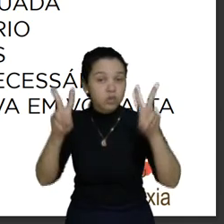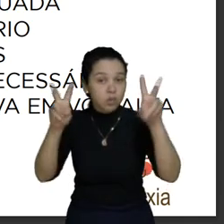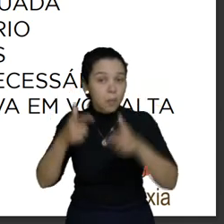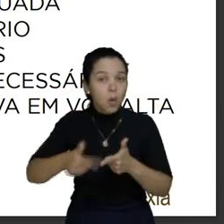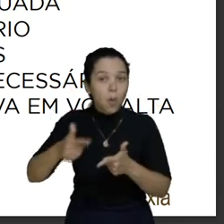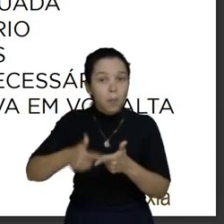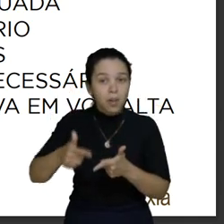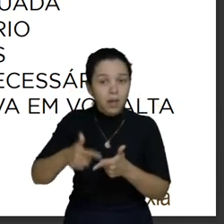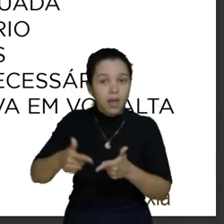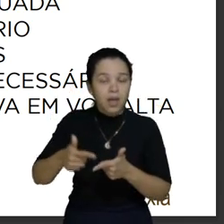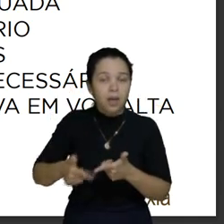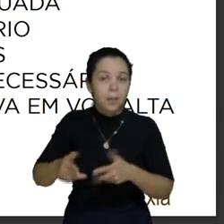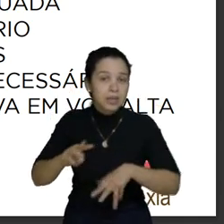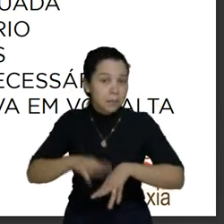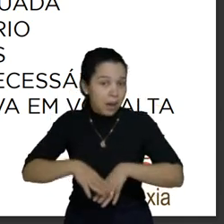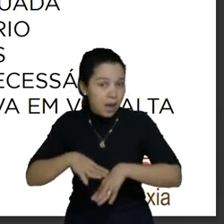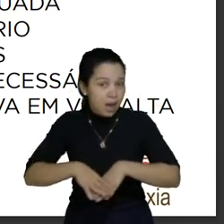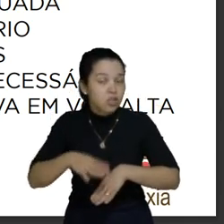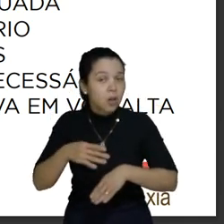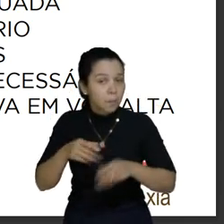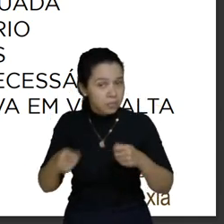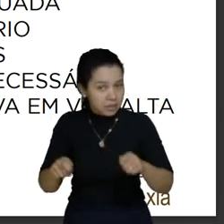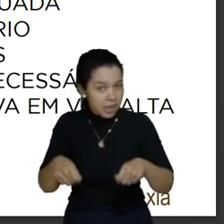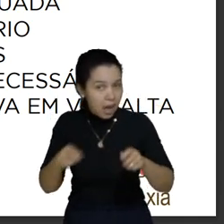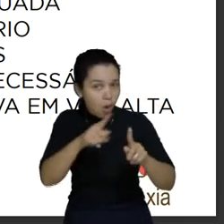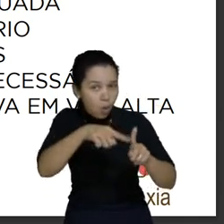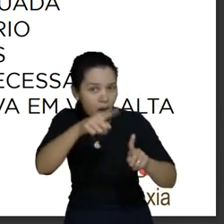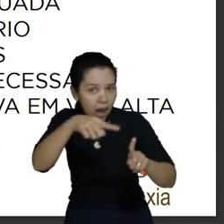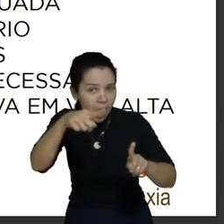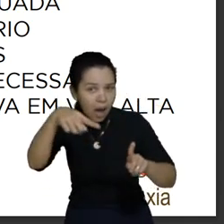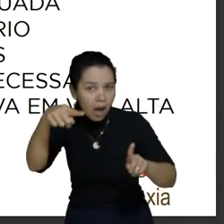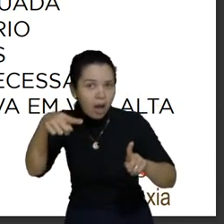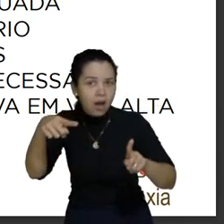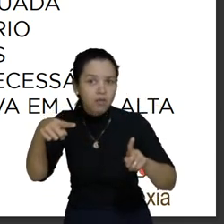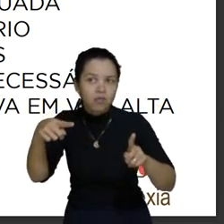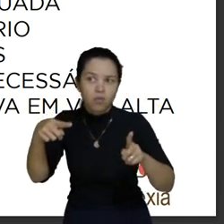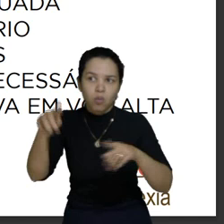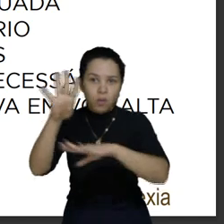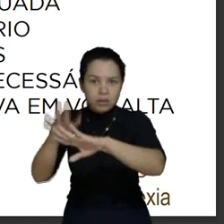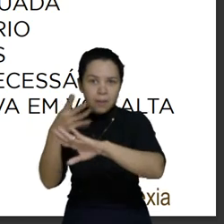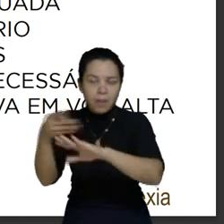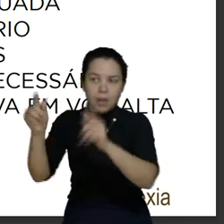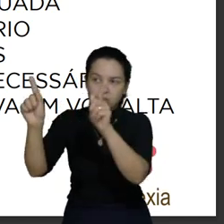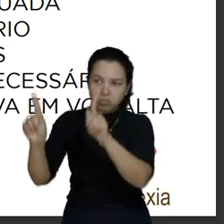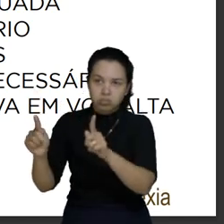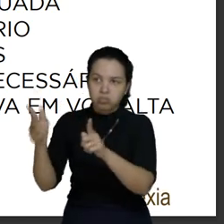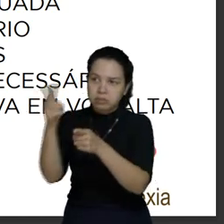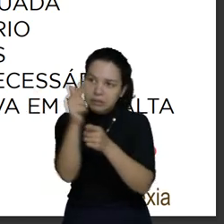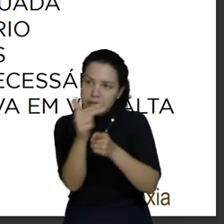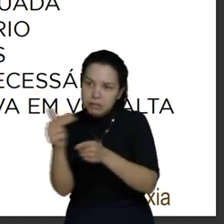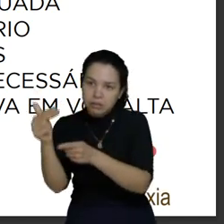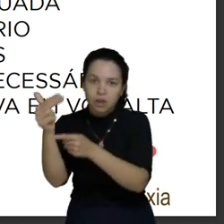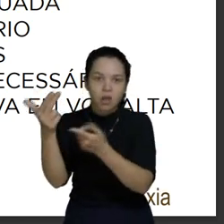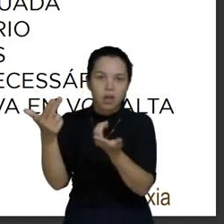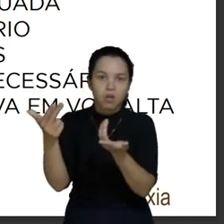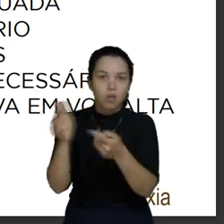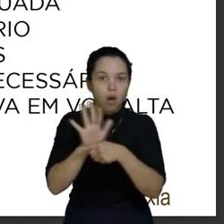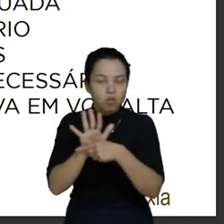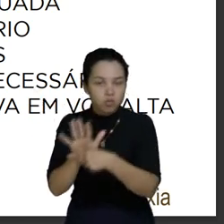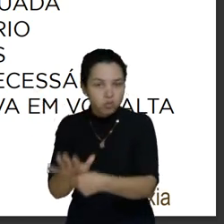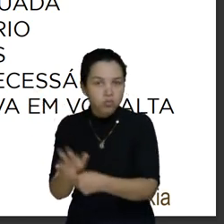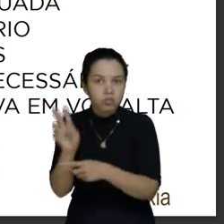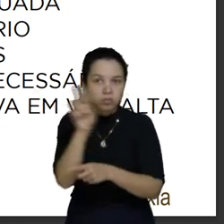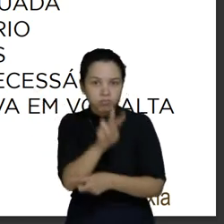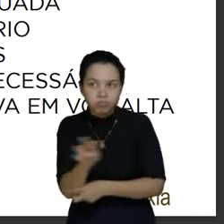tabela do lado coloca um gráfico transforma isso em desenho em imagem e um e uma das coisas essa coisa do